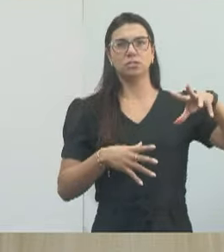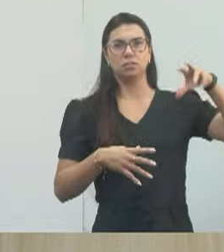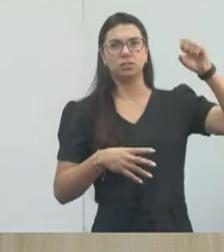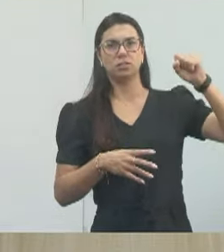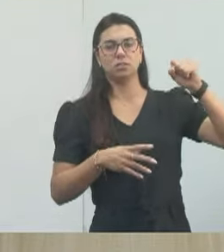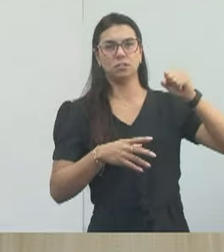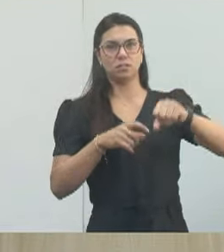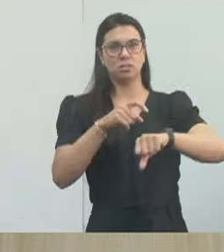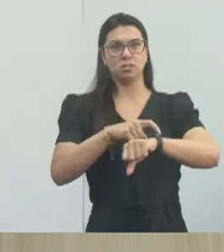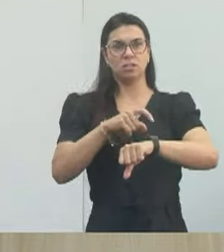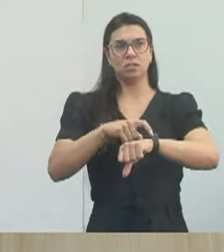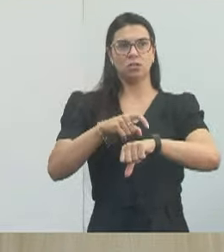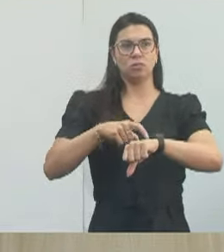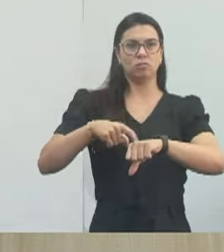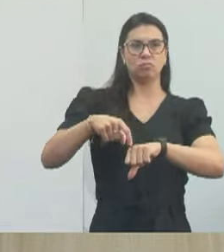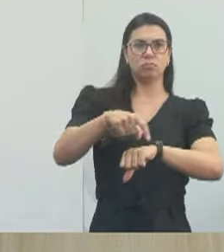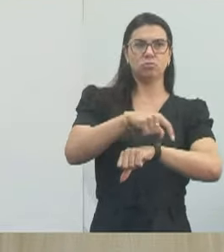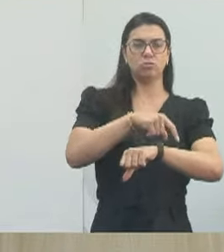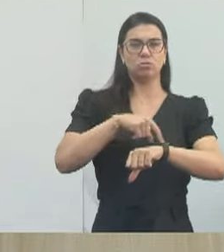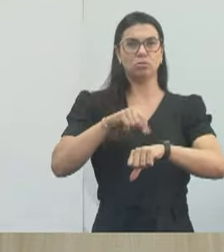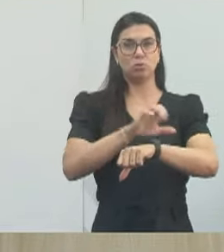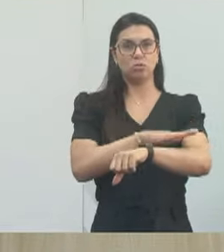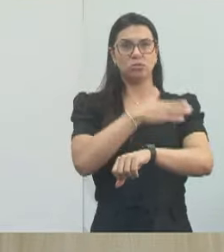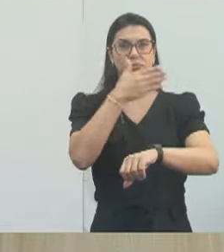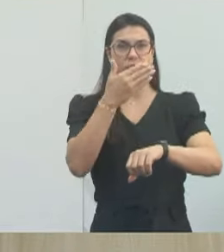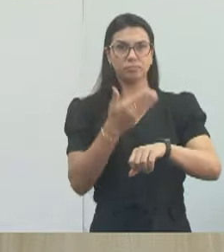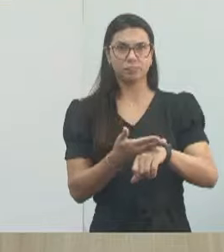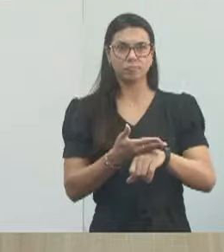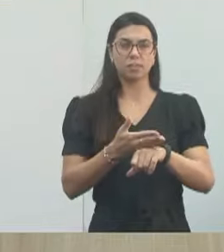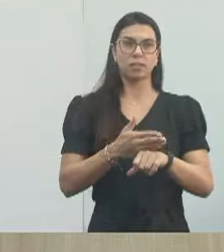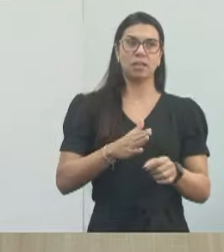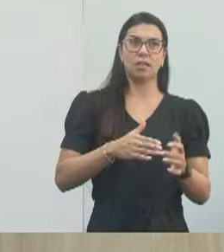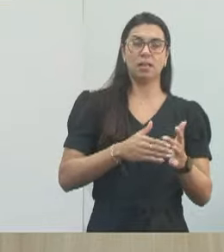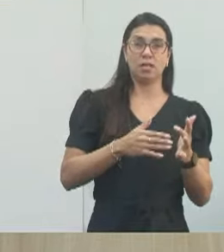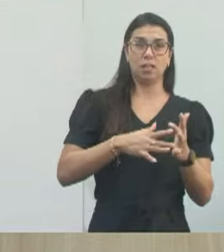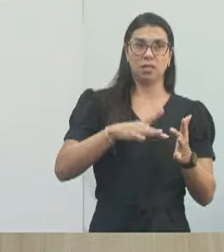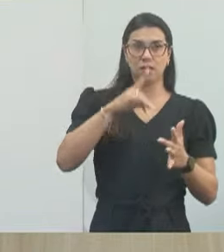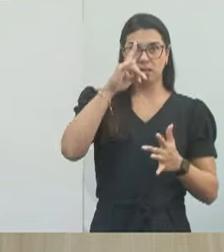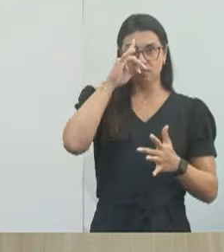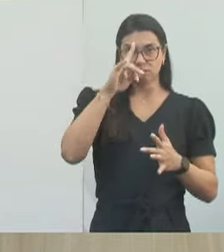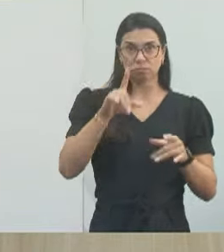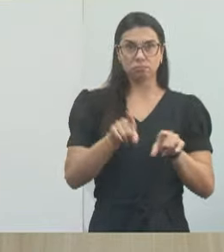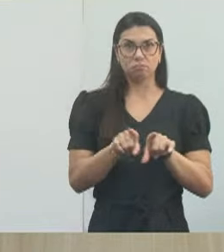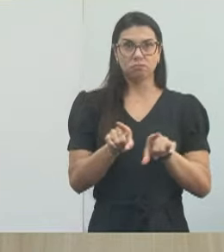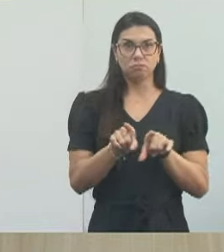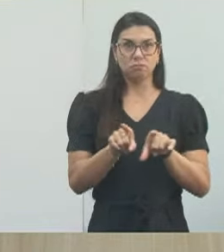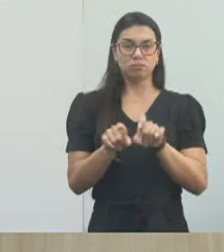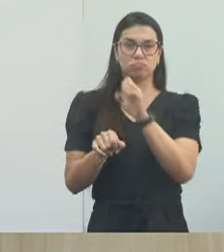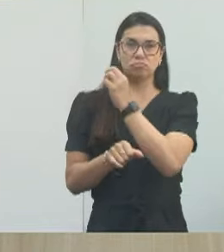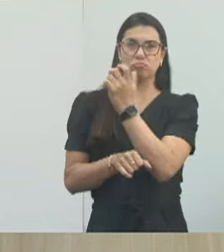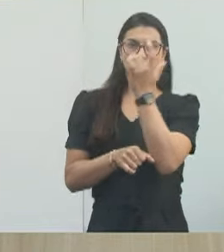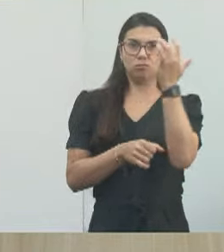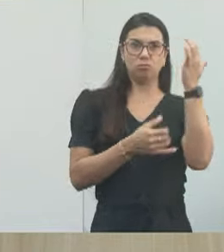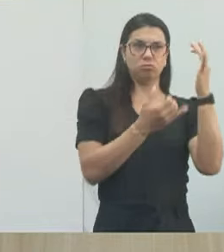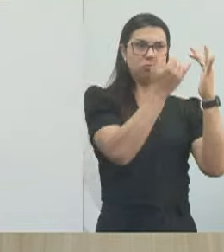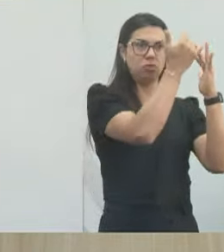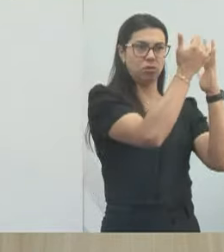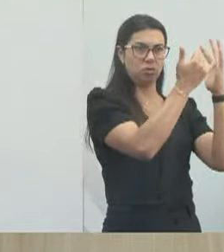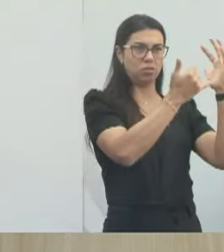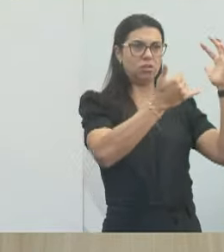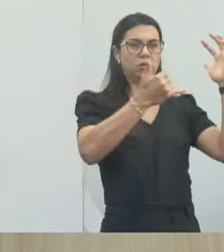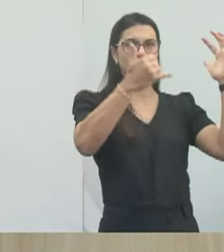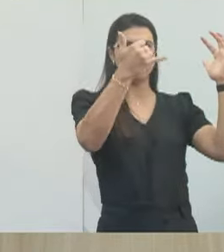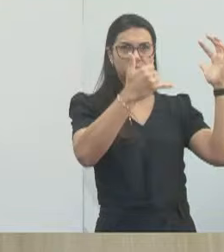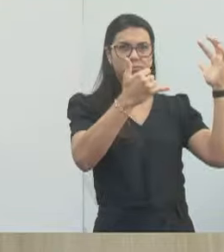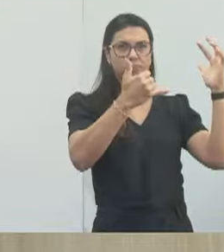várias horas e até mesmo Dias haja vista que os galos se estrelaço nos fios